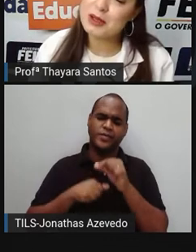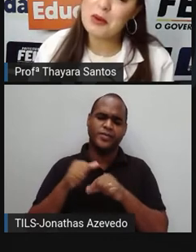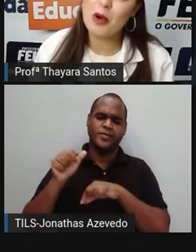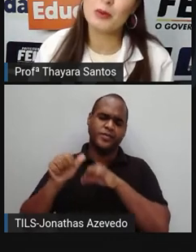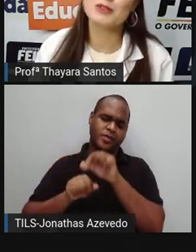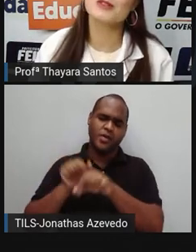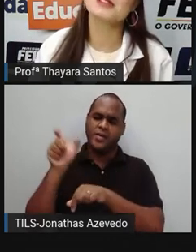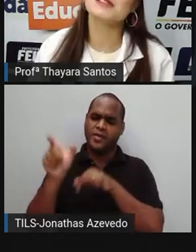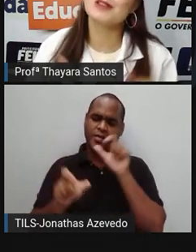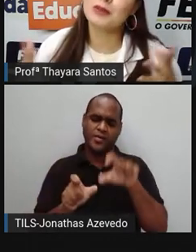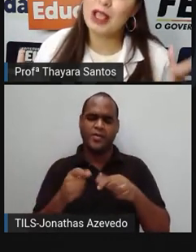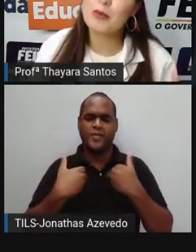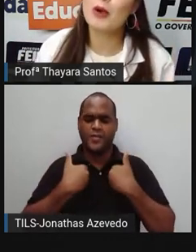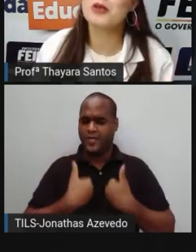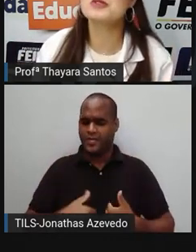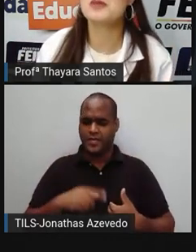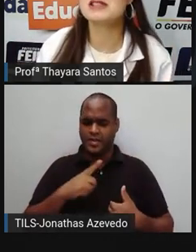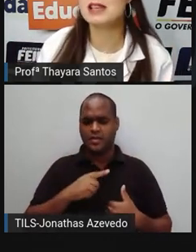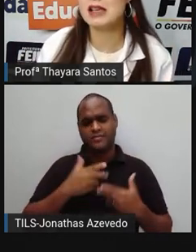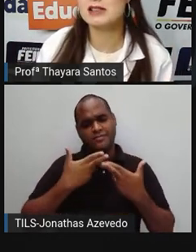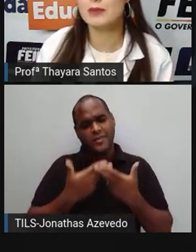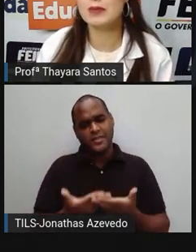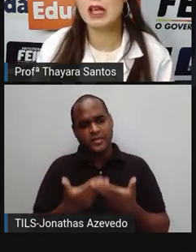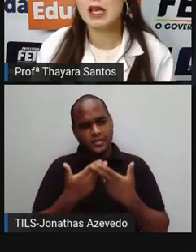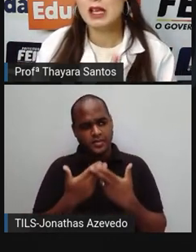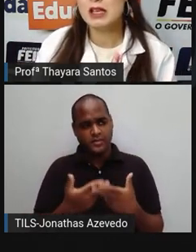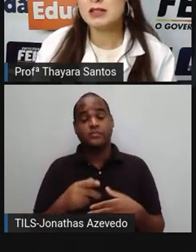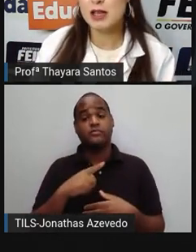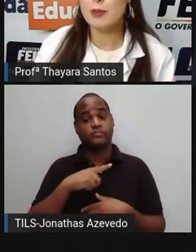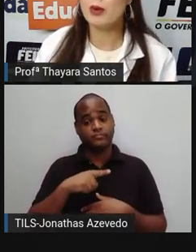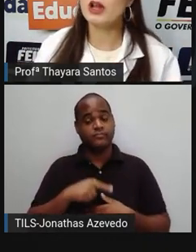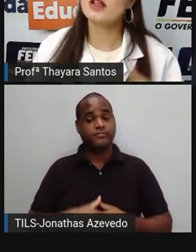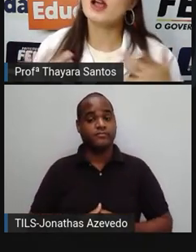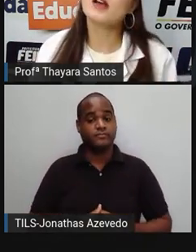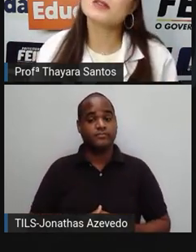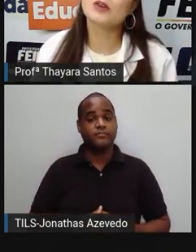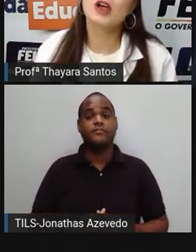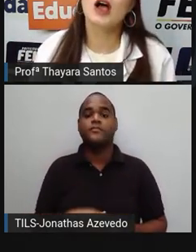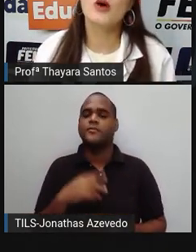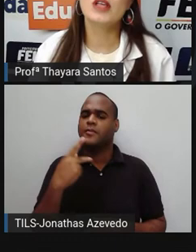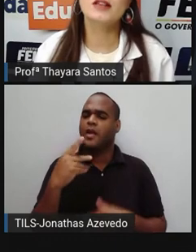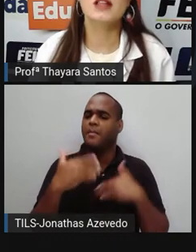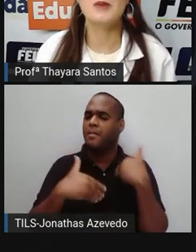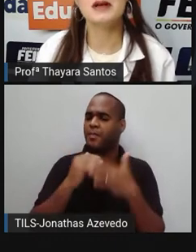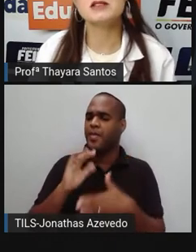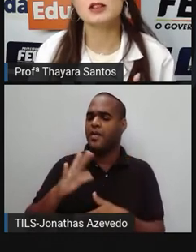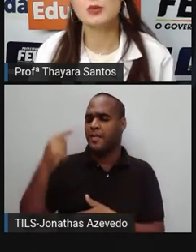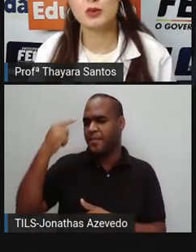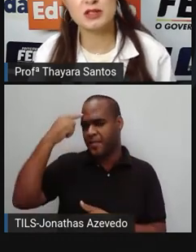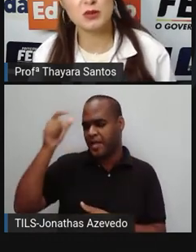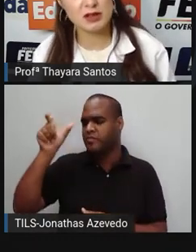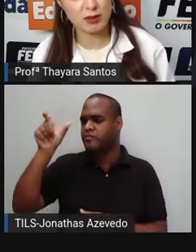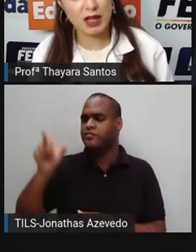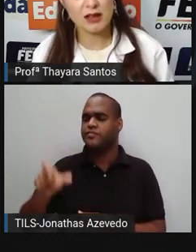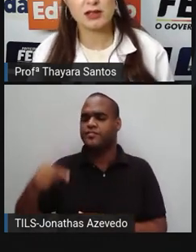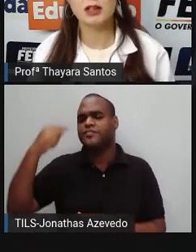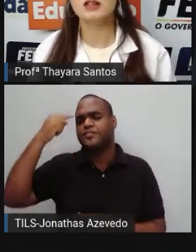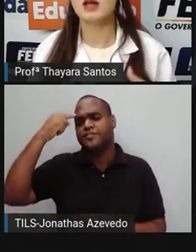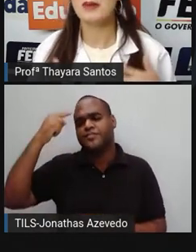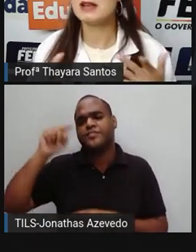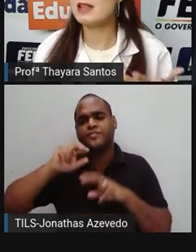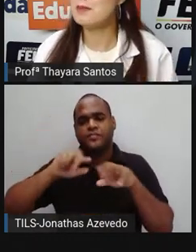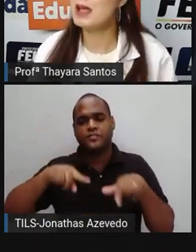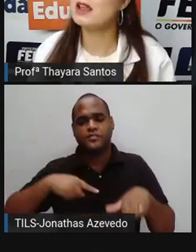acontecer muita coisa com corpo de vocês não tem um pouquinho de paciência e se por acaso Alguém tá passando por uma situação